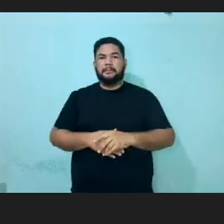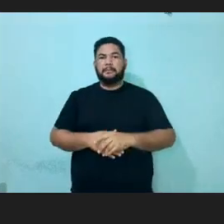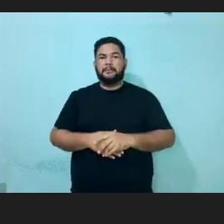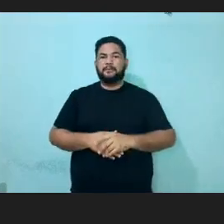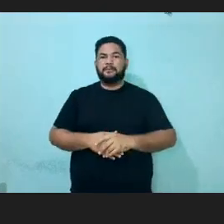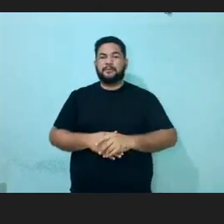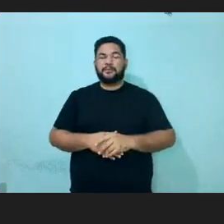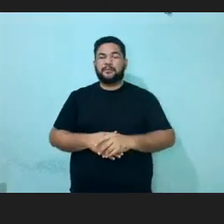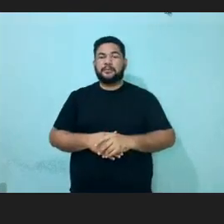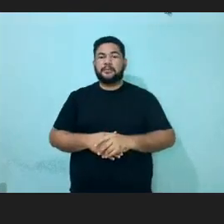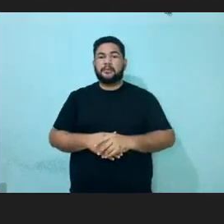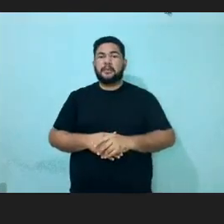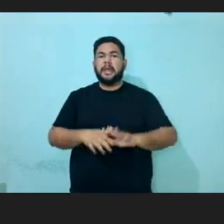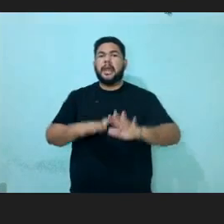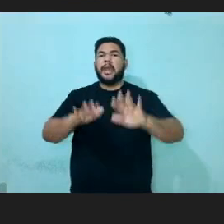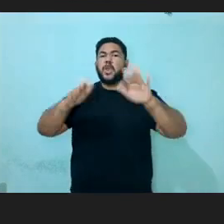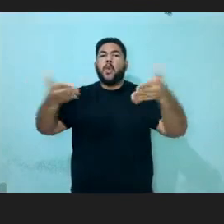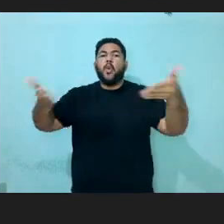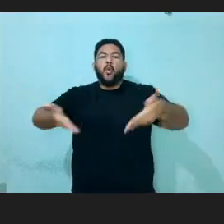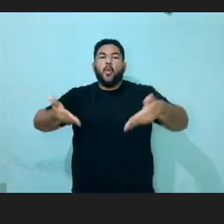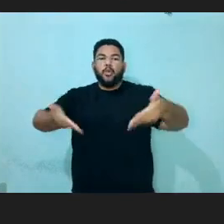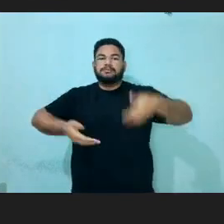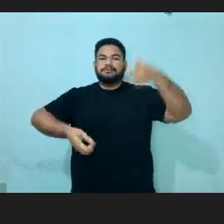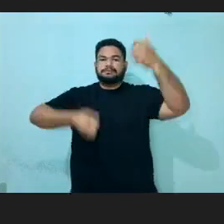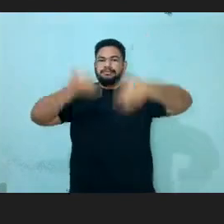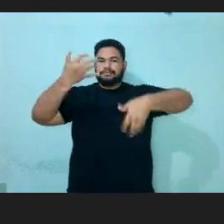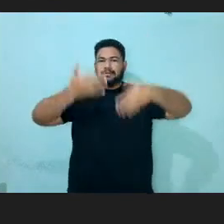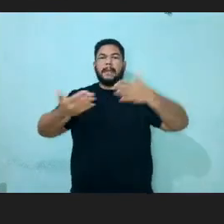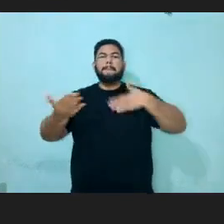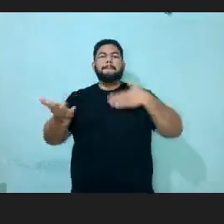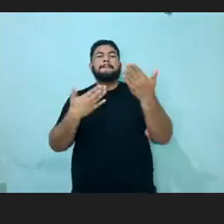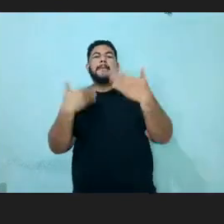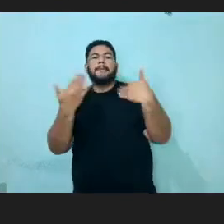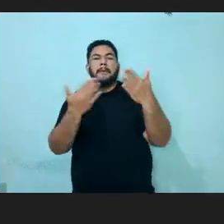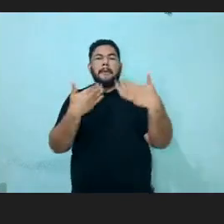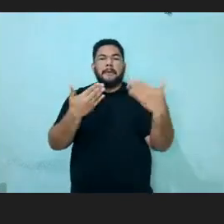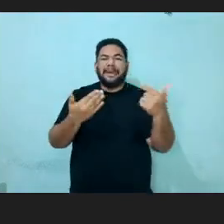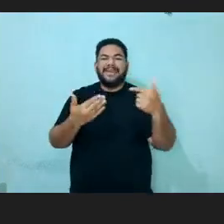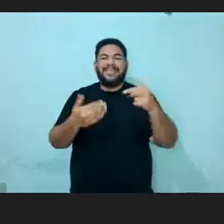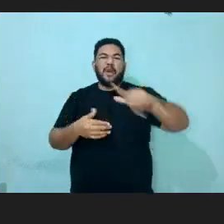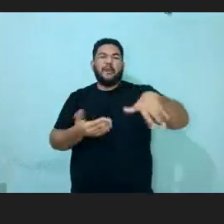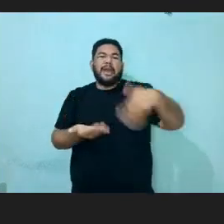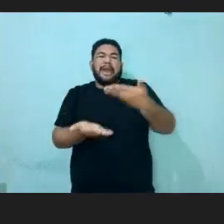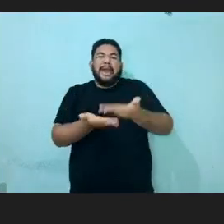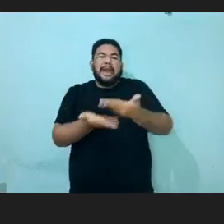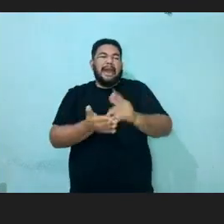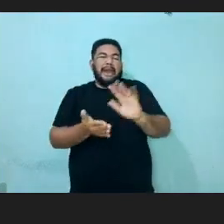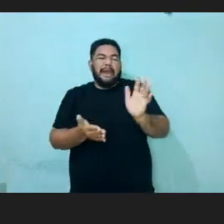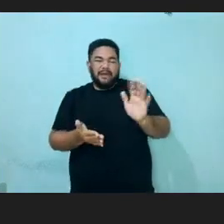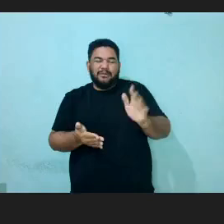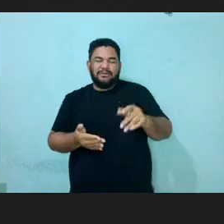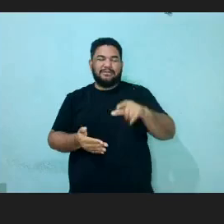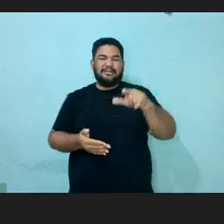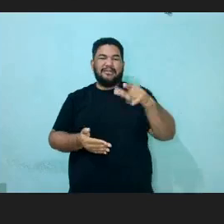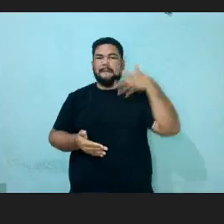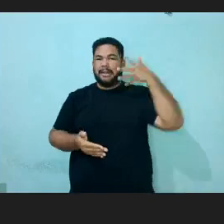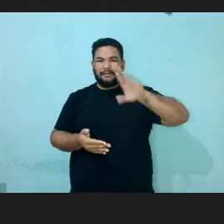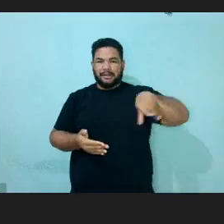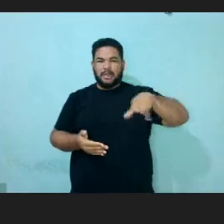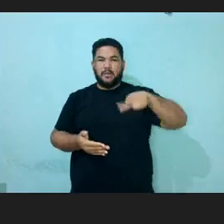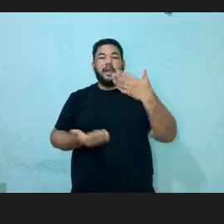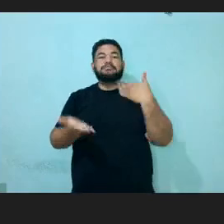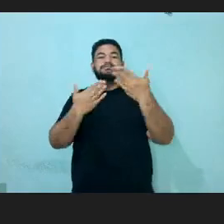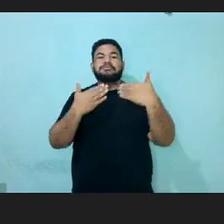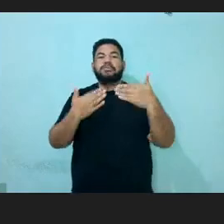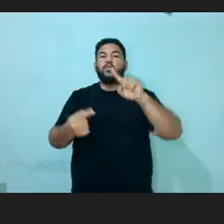E qual o objetivo da nossa aula de hoje, da nossa conversa? Bora colocar assim, conversa, nossa conversa de hoje, né? É